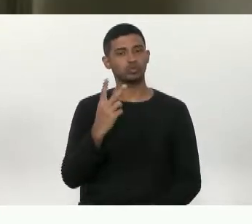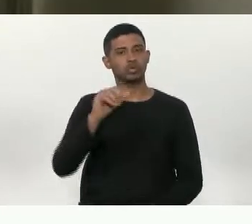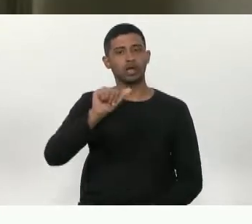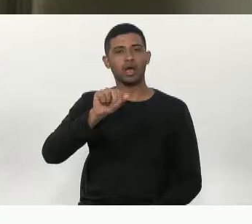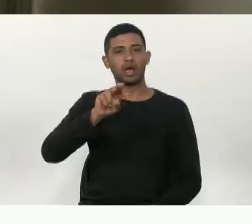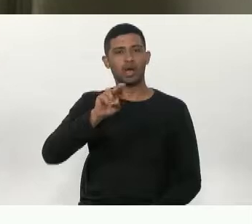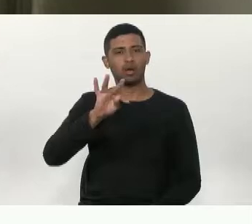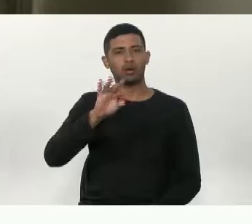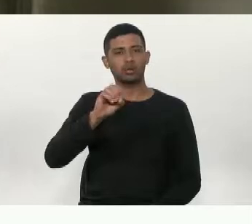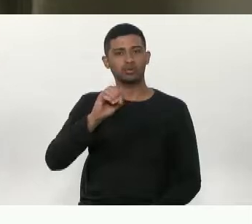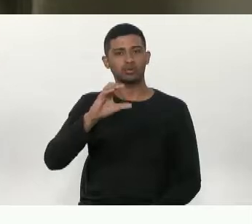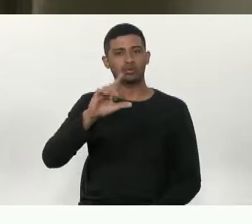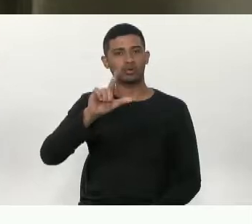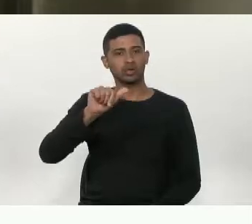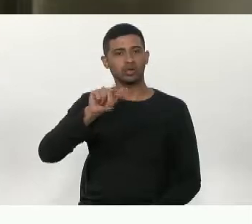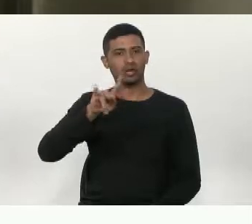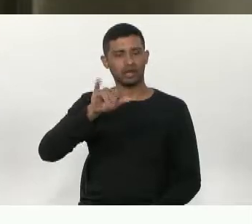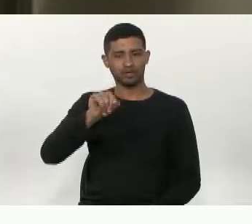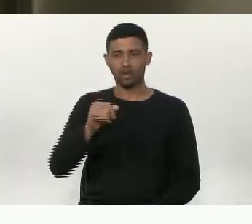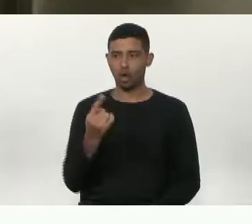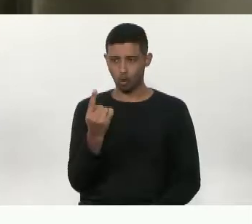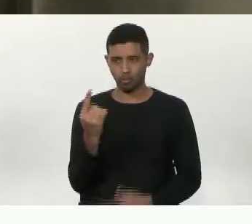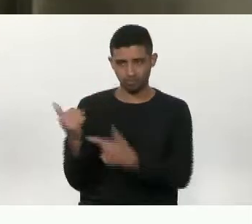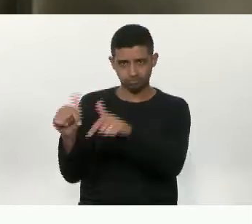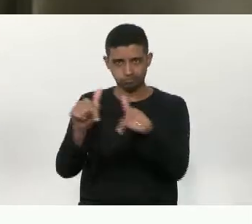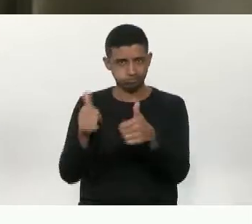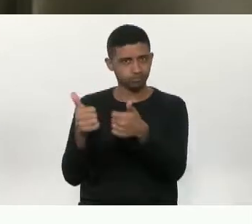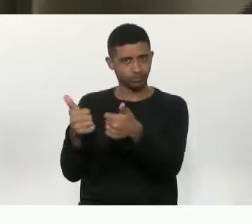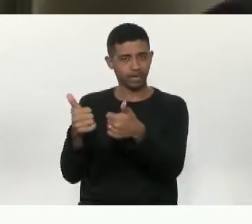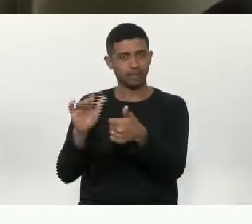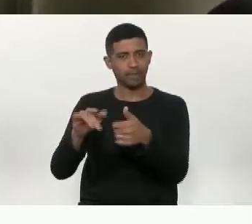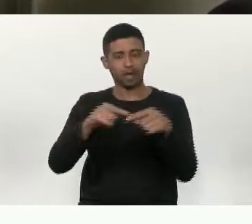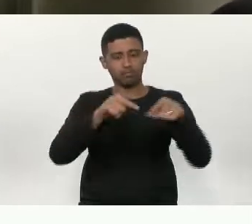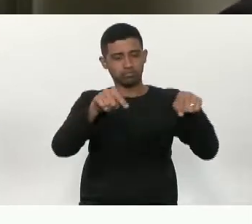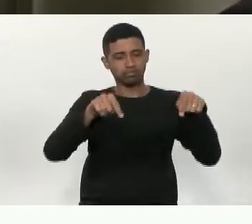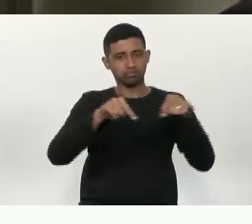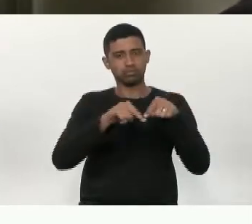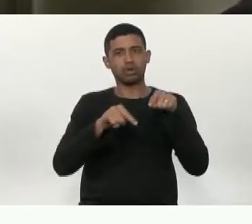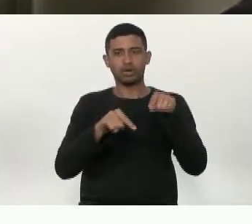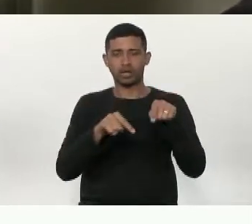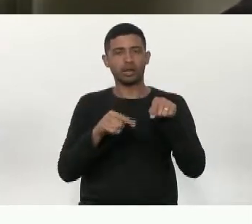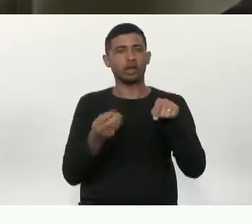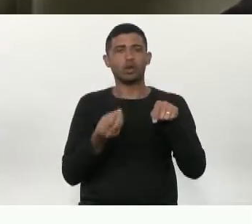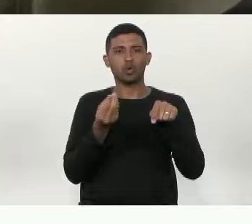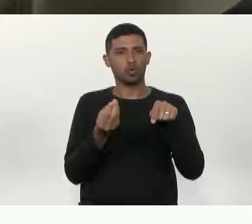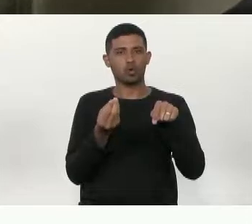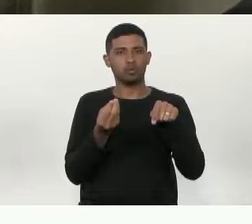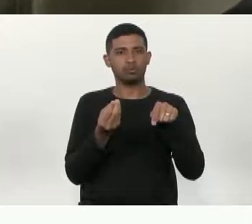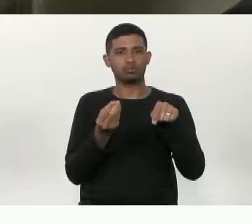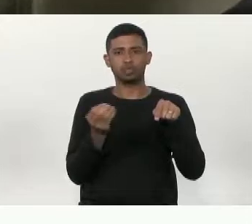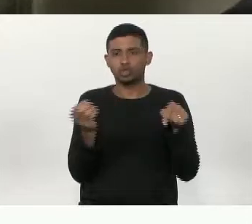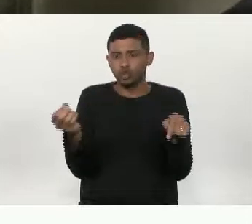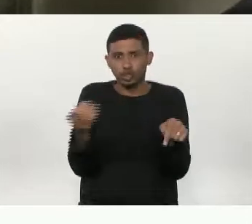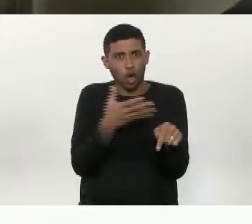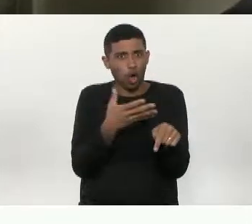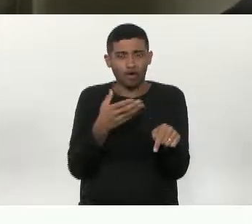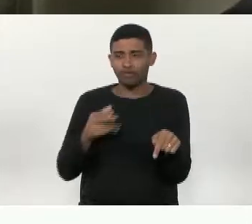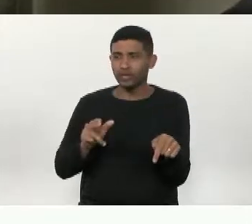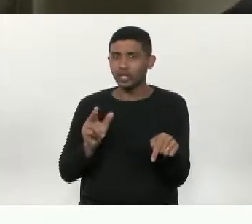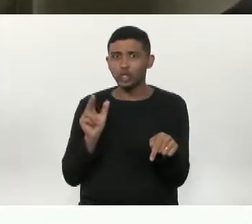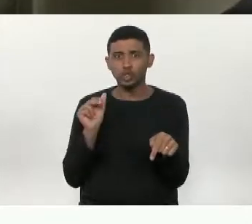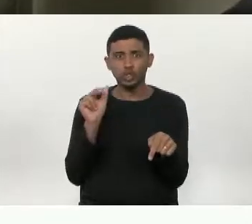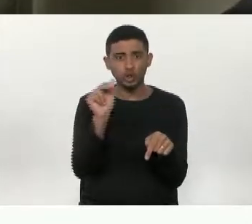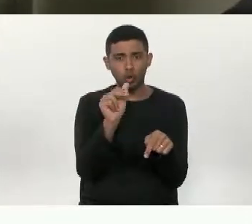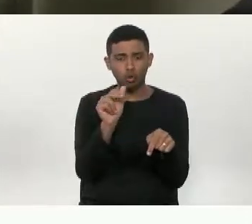autoclaves, sendo uma que está funcionando e outra em estado zerada, que nunca foi instalada,